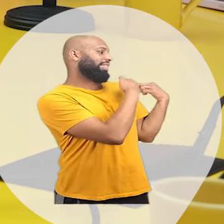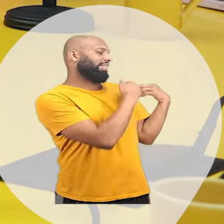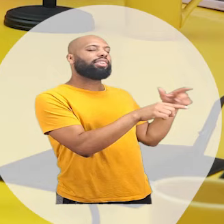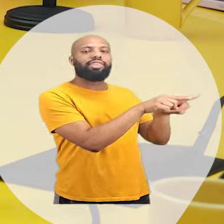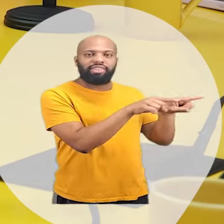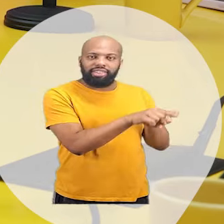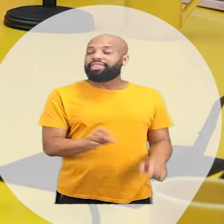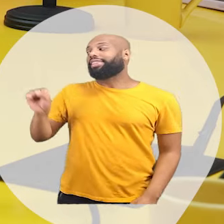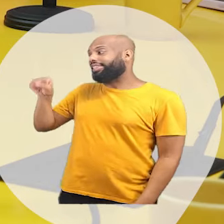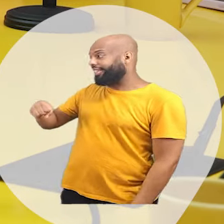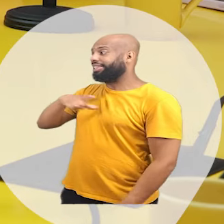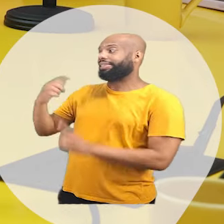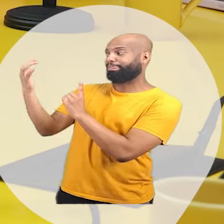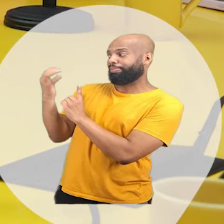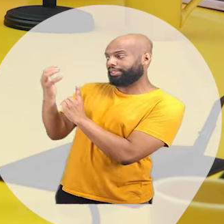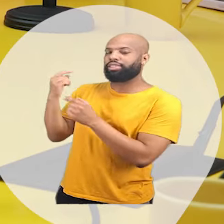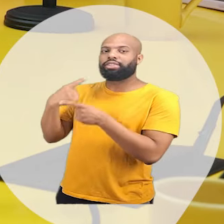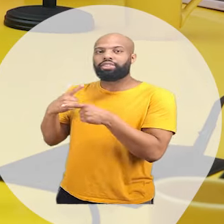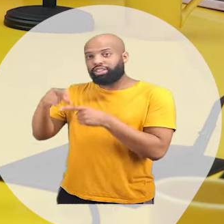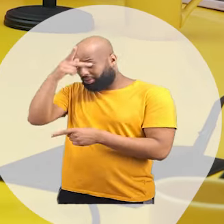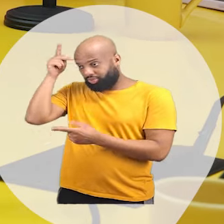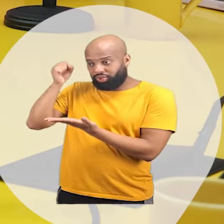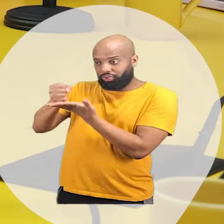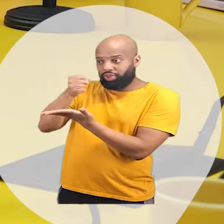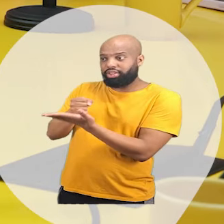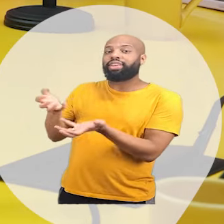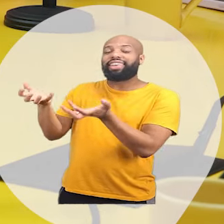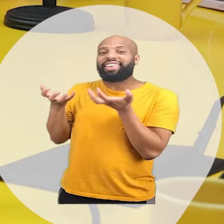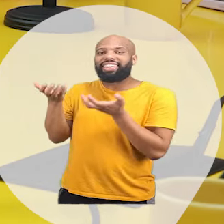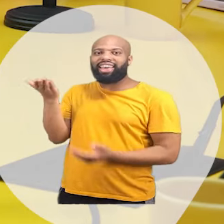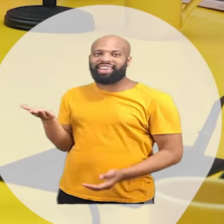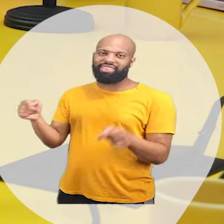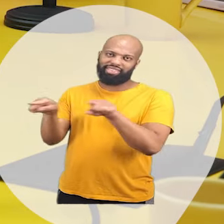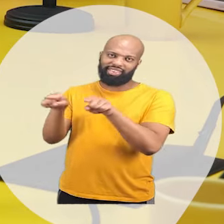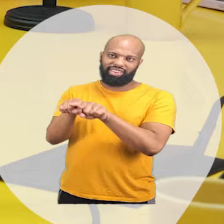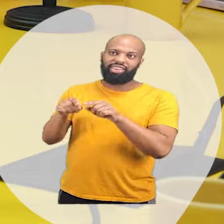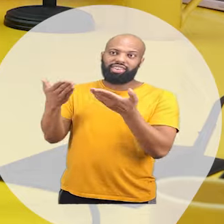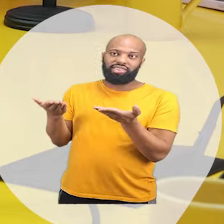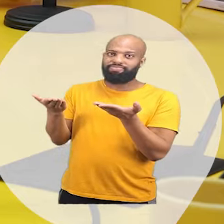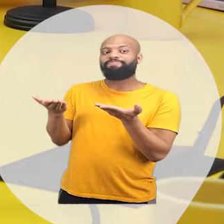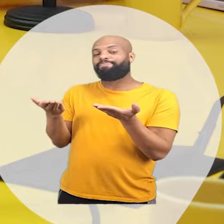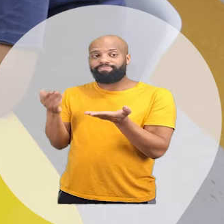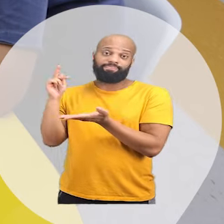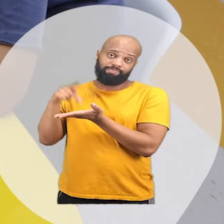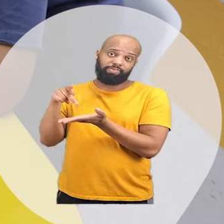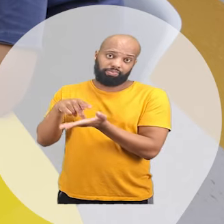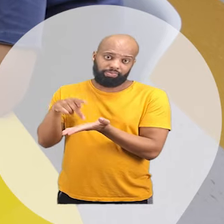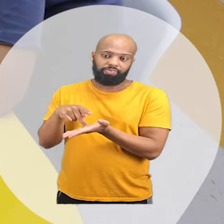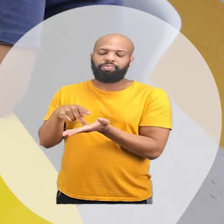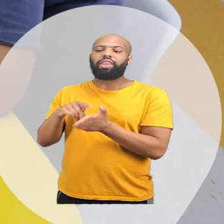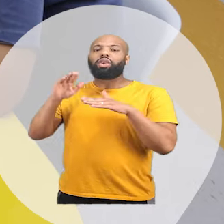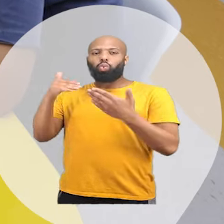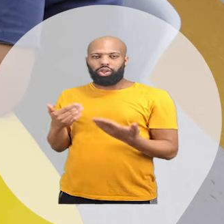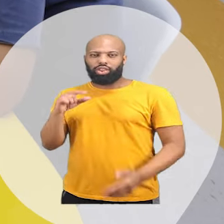exato então assim você tem a pressão a pessoa te contratou ela tá esperando aquilo tá esperando você então realmente